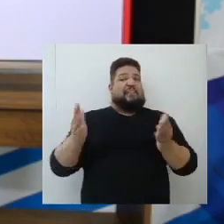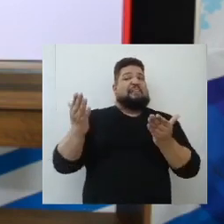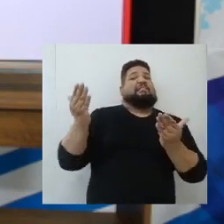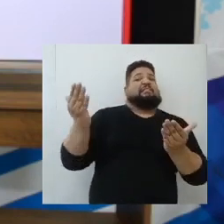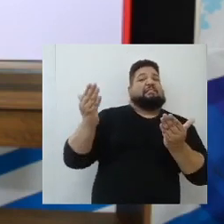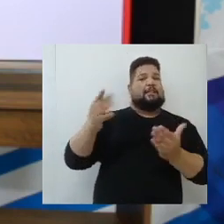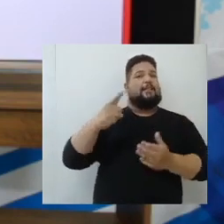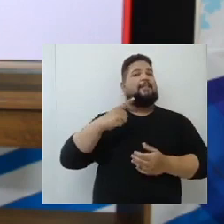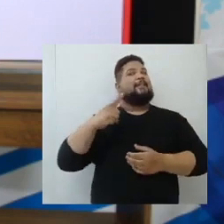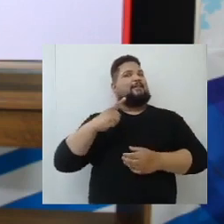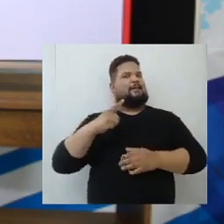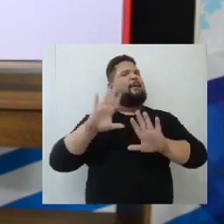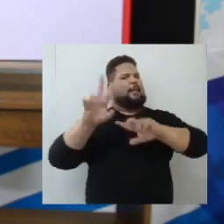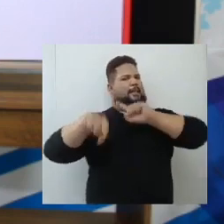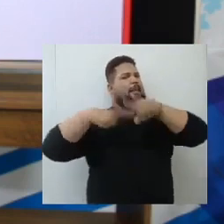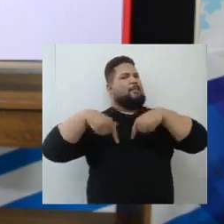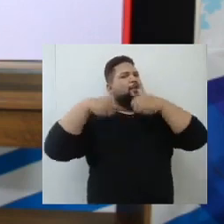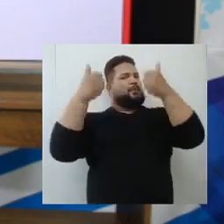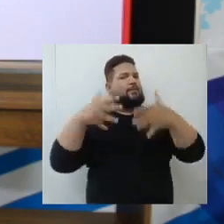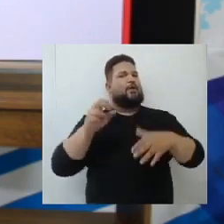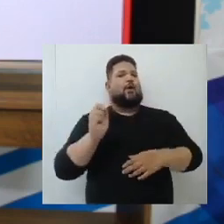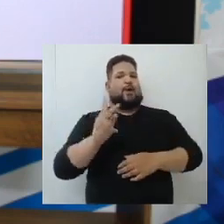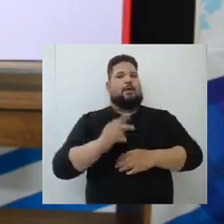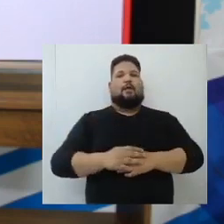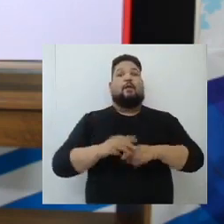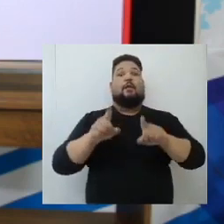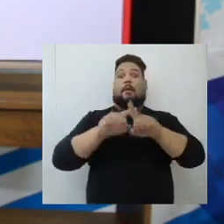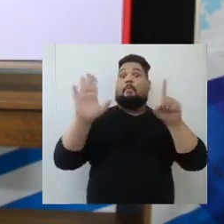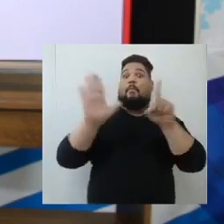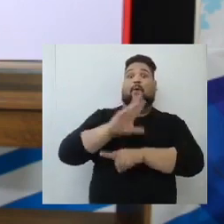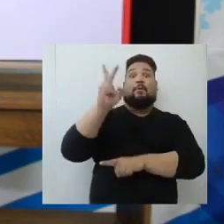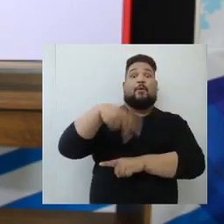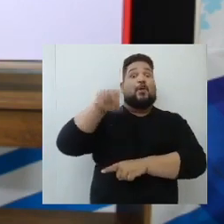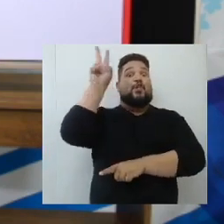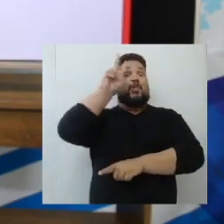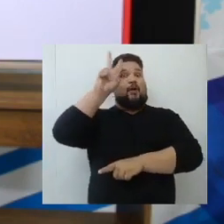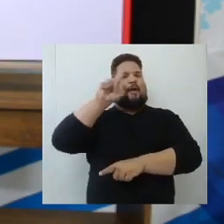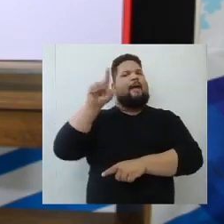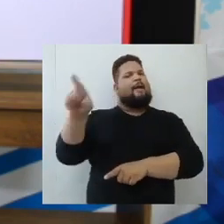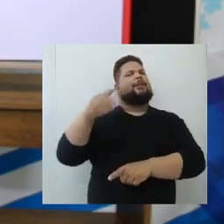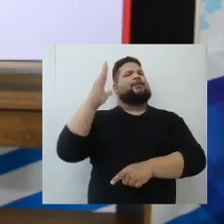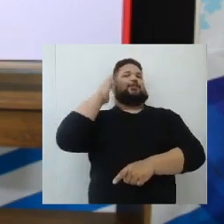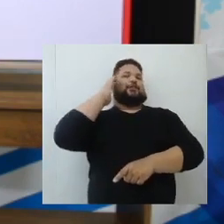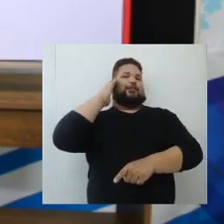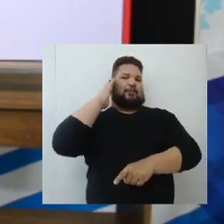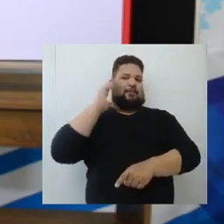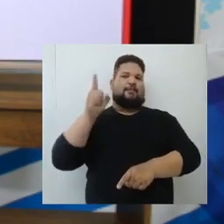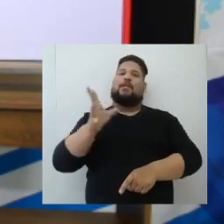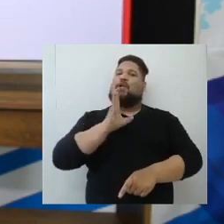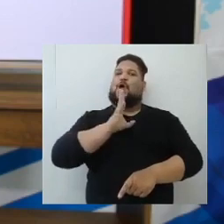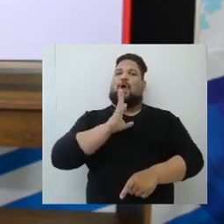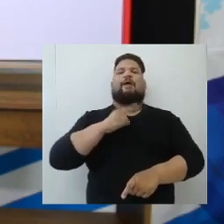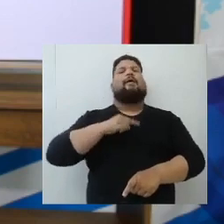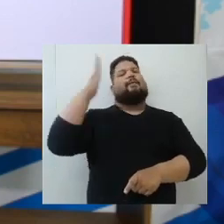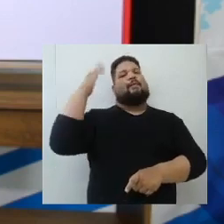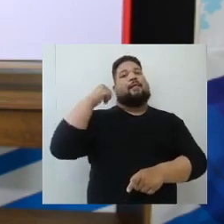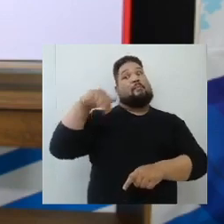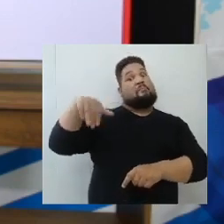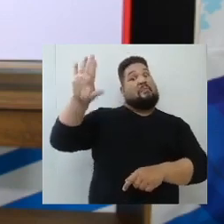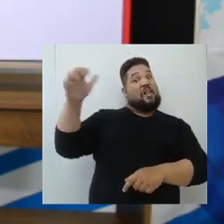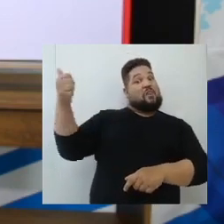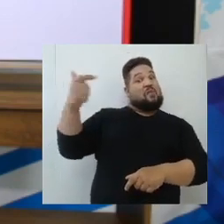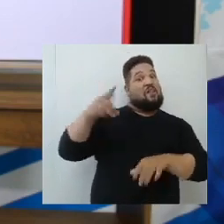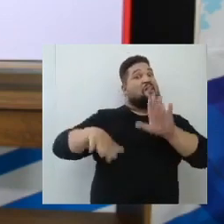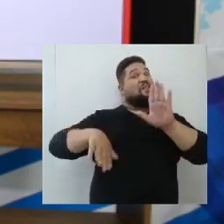causou. Isso a gente trata depois. Ou então, pergunta ao teu professor de história. Ele, com certeza, deve saber tanto ou até